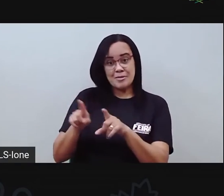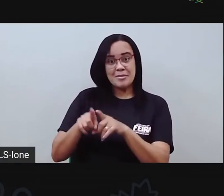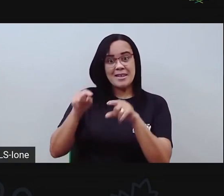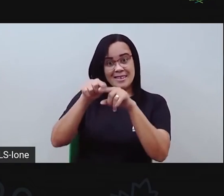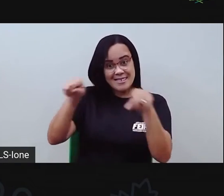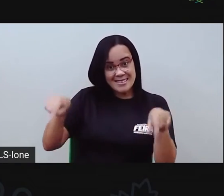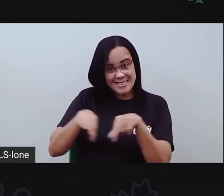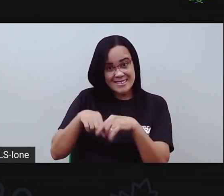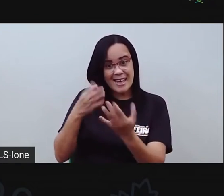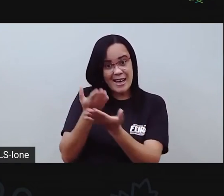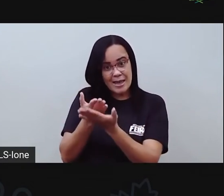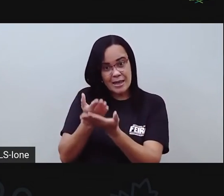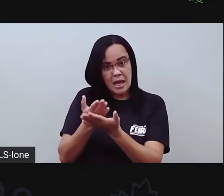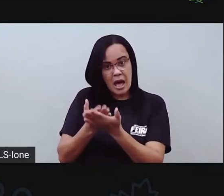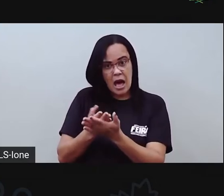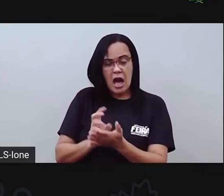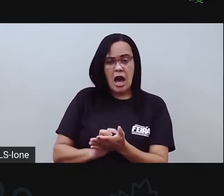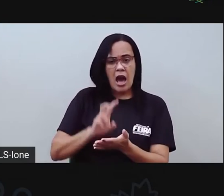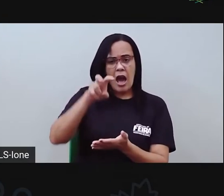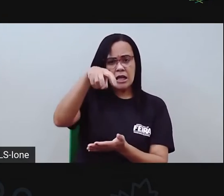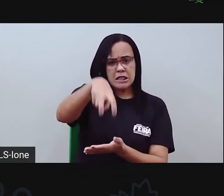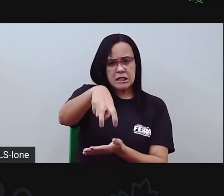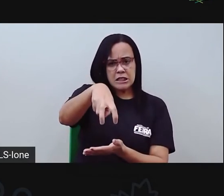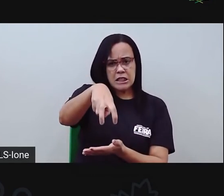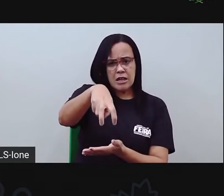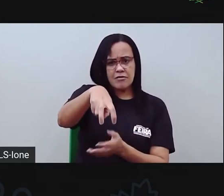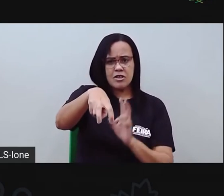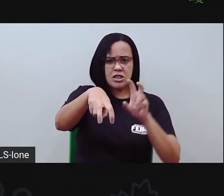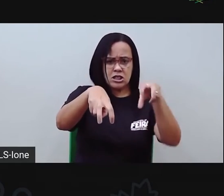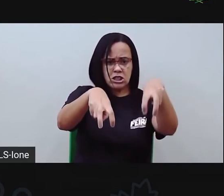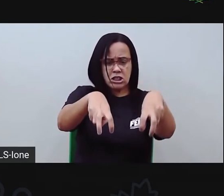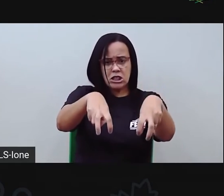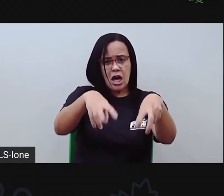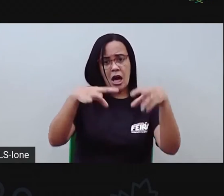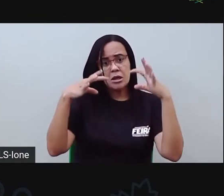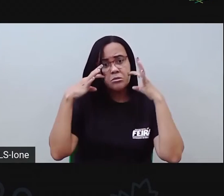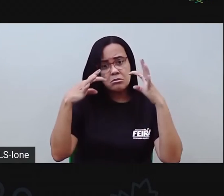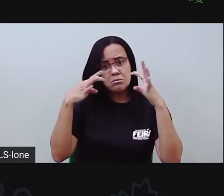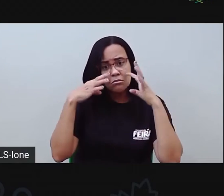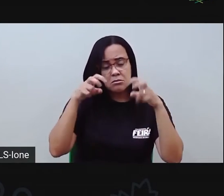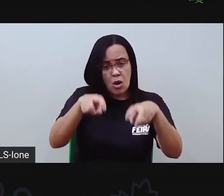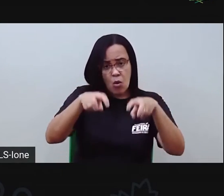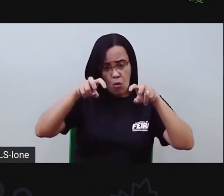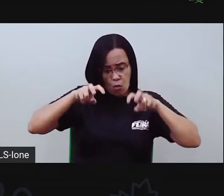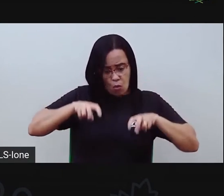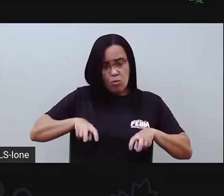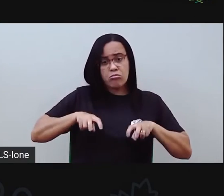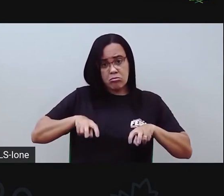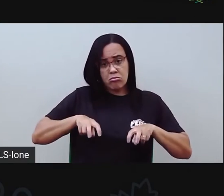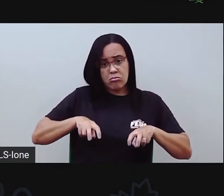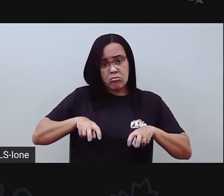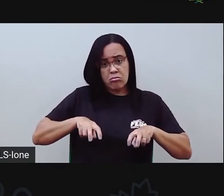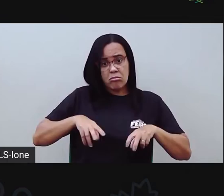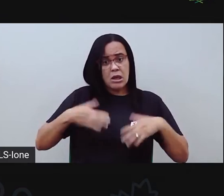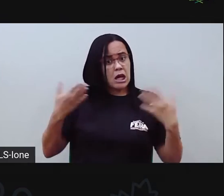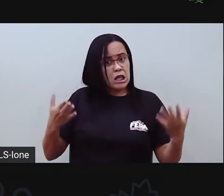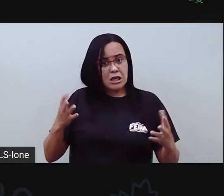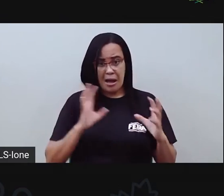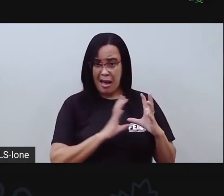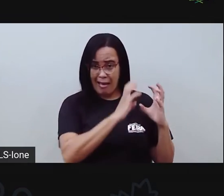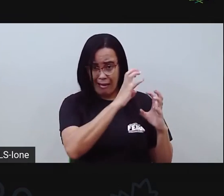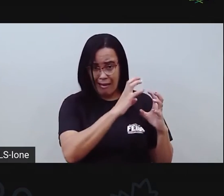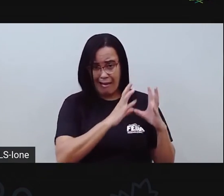Ah, eu quero sentar aqui na frente hoje. No outro dia, fulano vai querer sentar na frente também. E aí, como é que vai resolver? Você vai